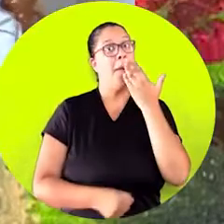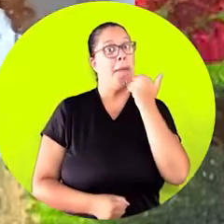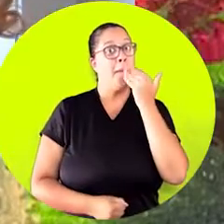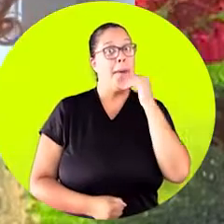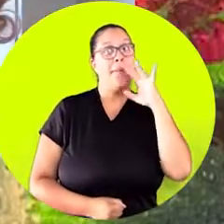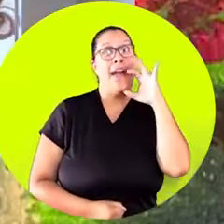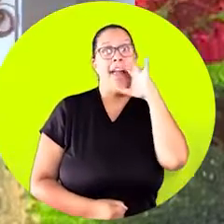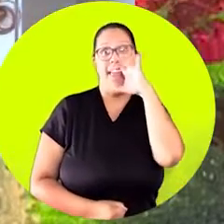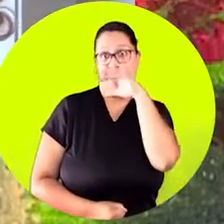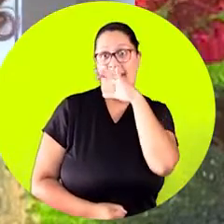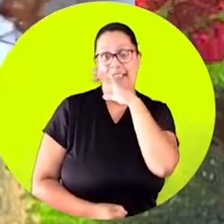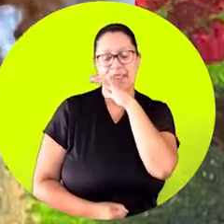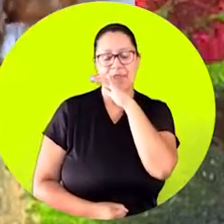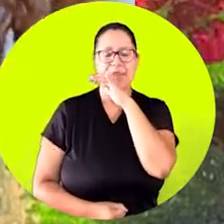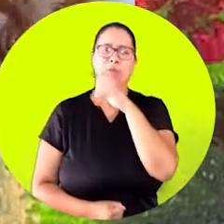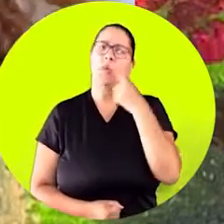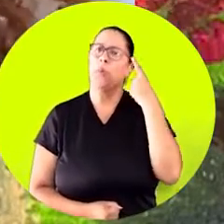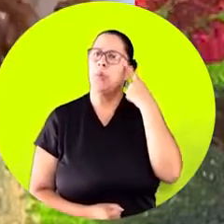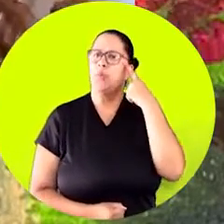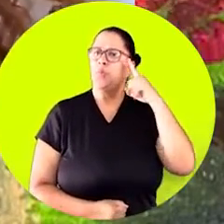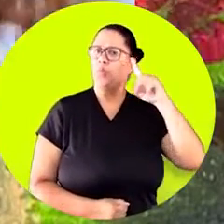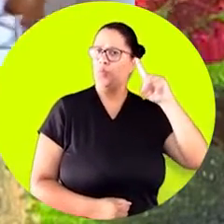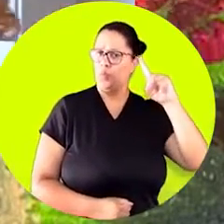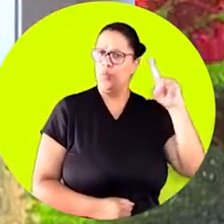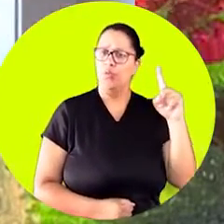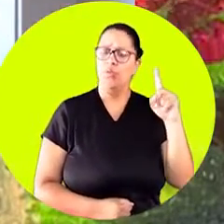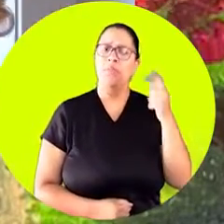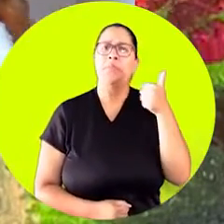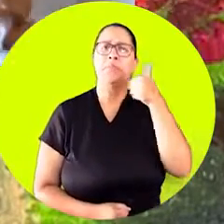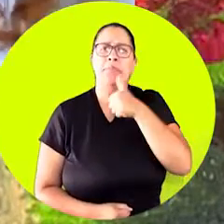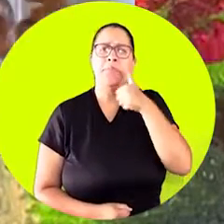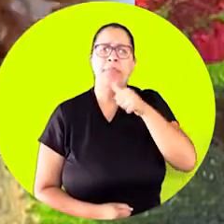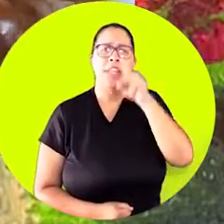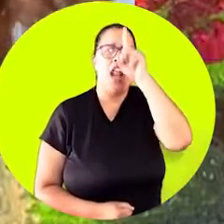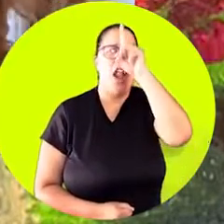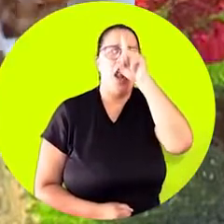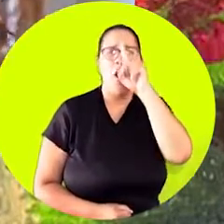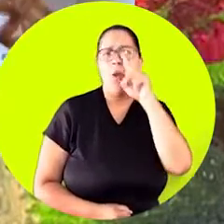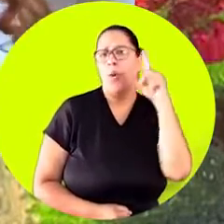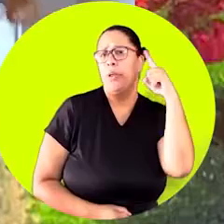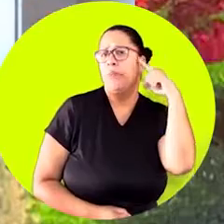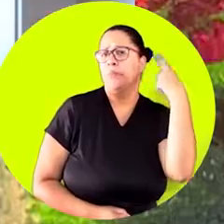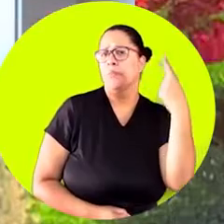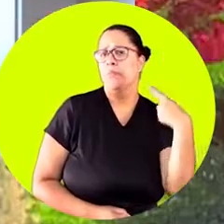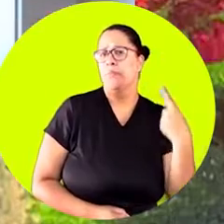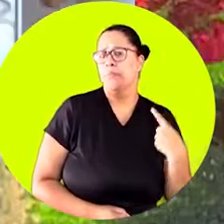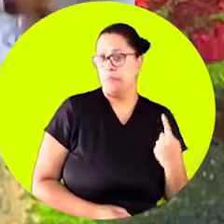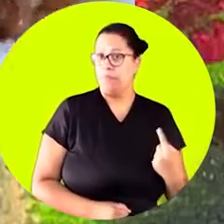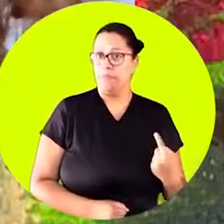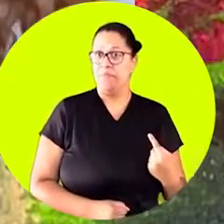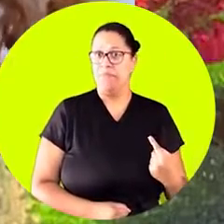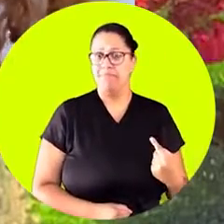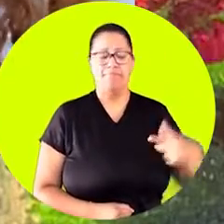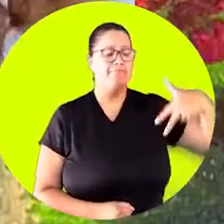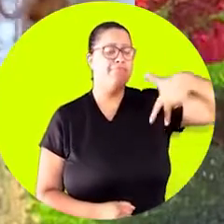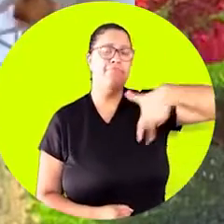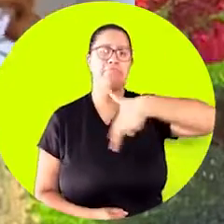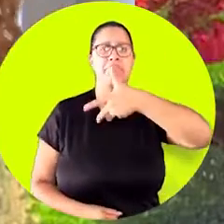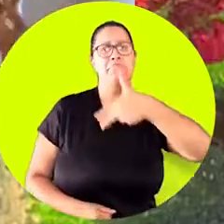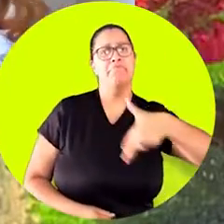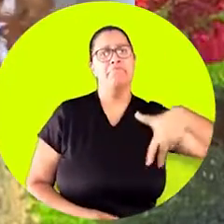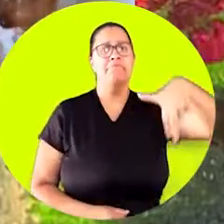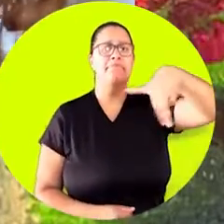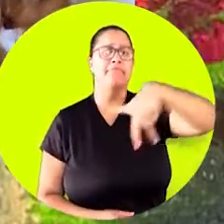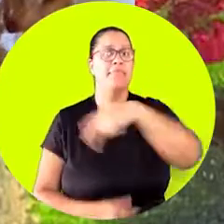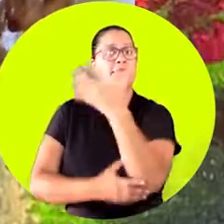tigelas. Certo dia, enquanto a família estava fora, uma menininha loira de cabelos cacheados, cujo apelido era Cachinhos Dourados,